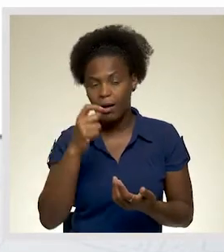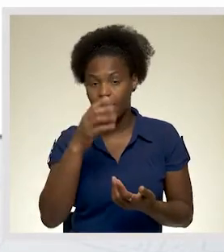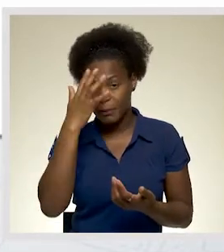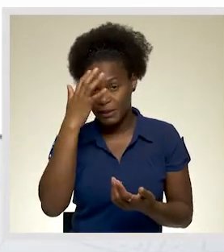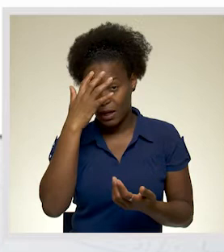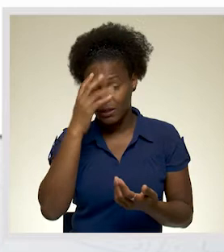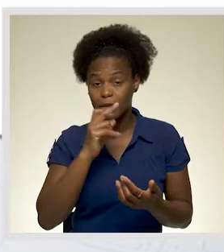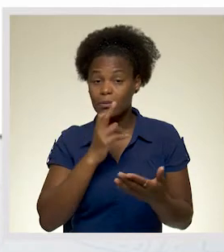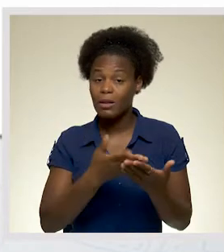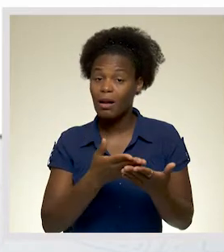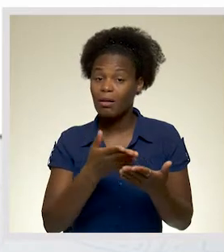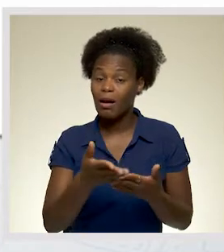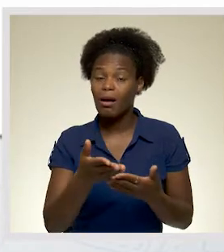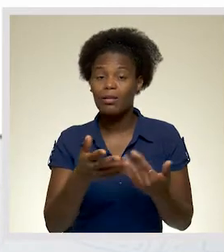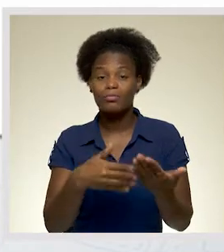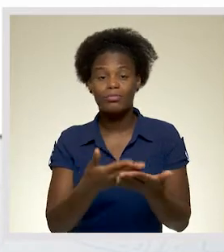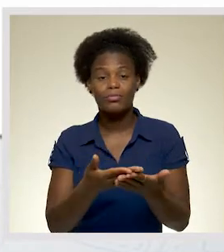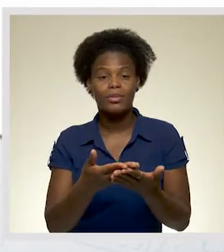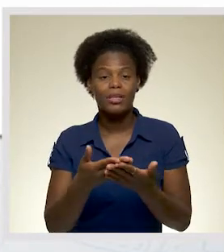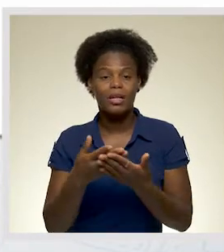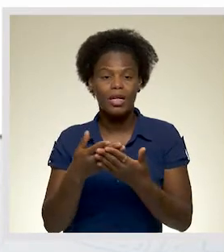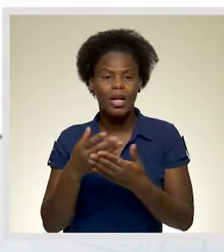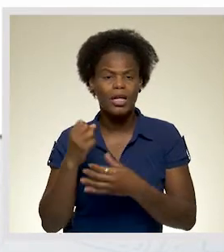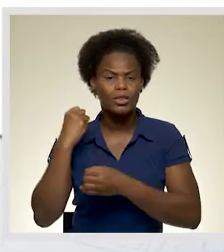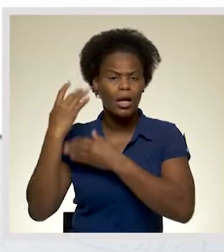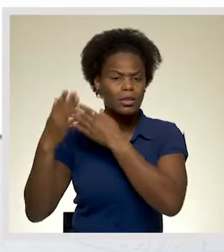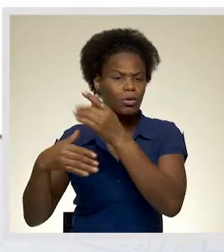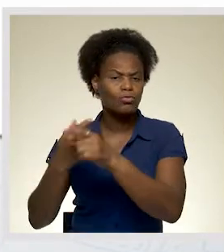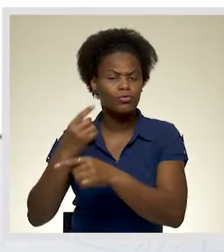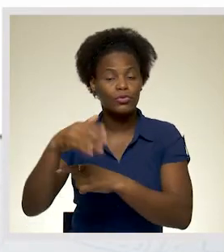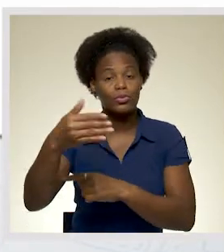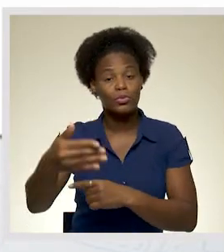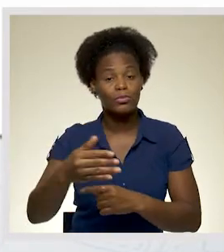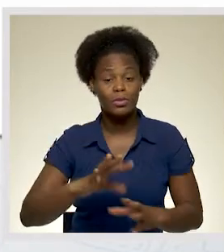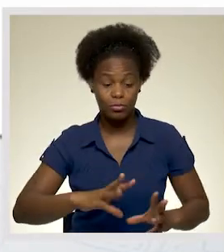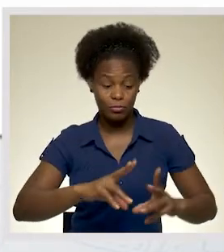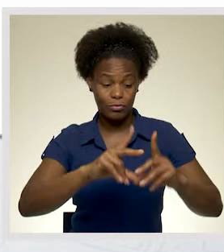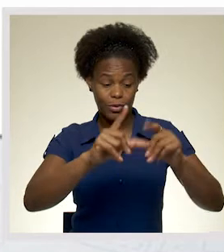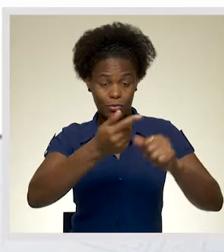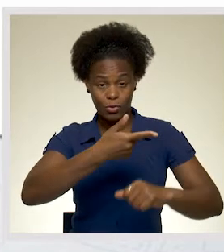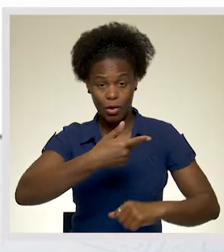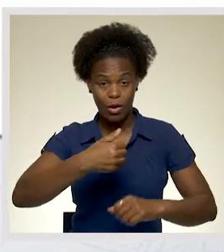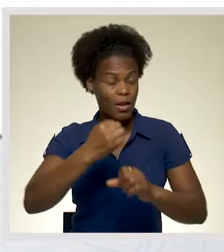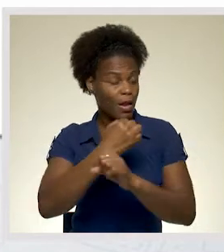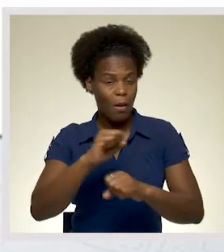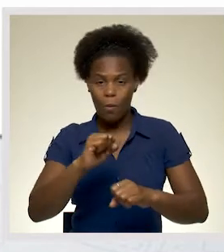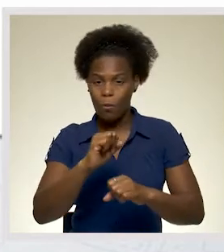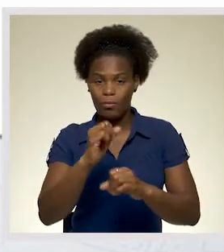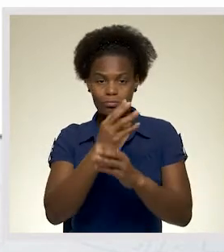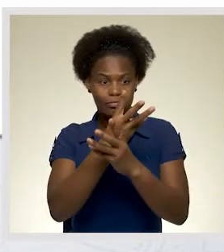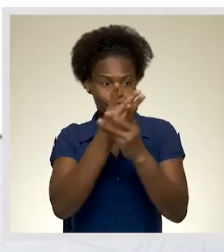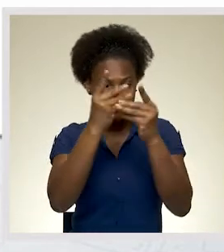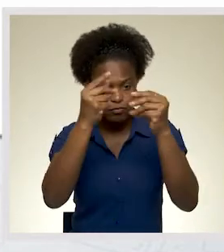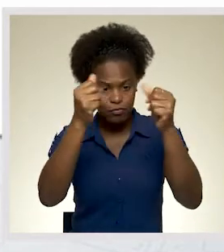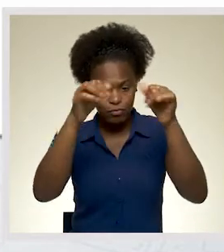necessidades das futuras gerações. É o desenvolvimento que não esgota os recursos para